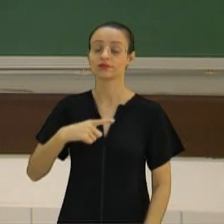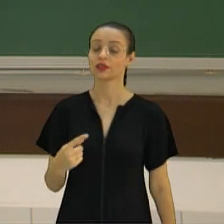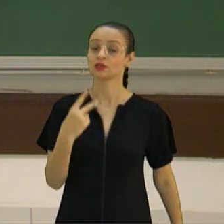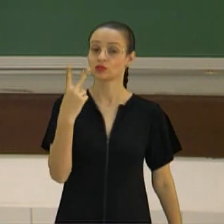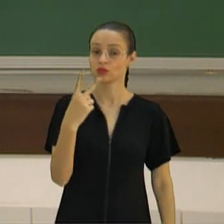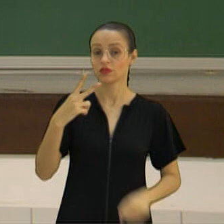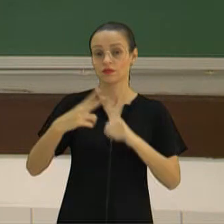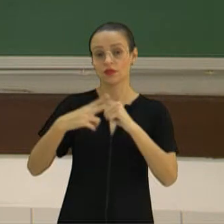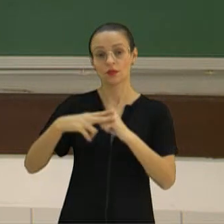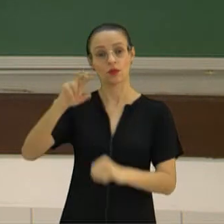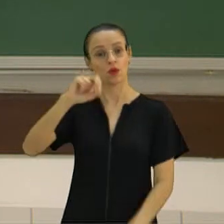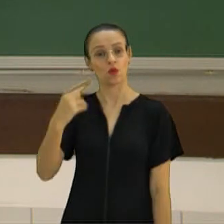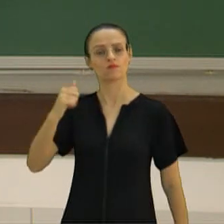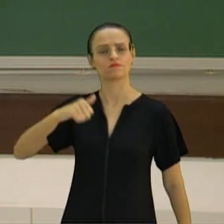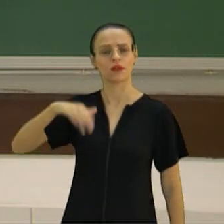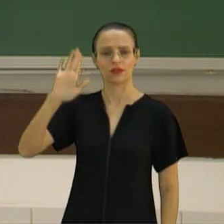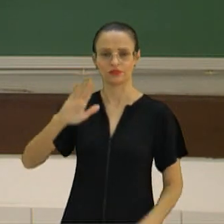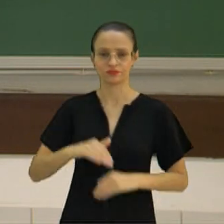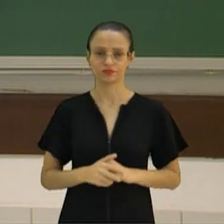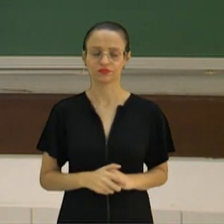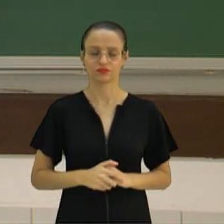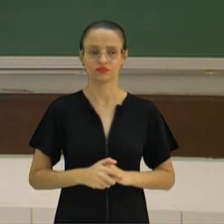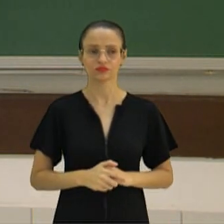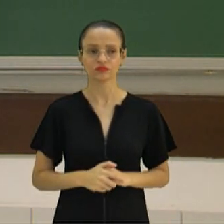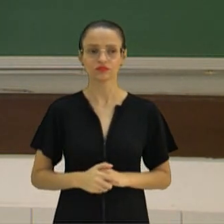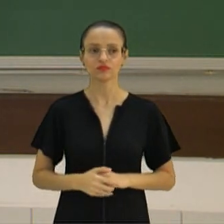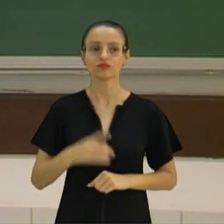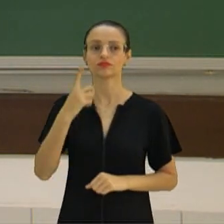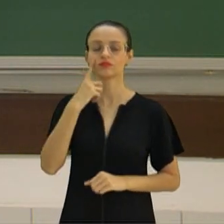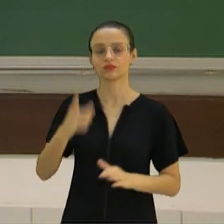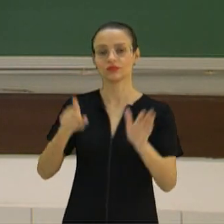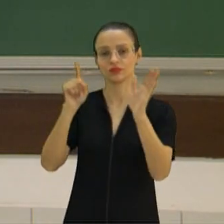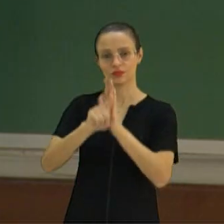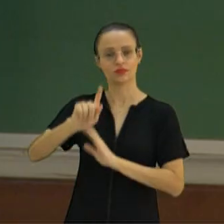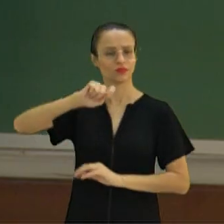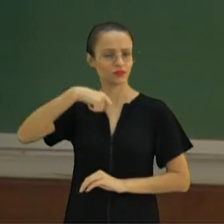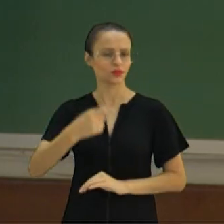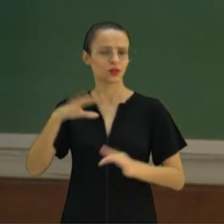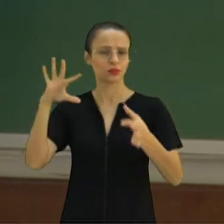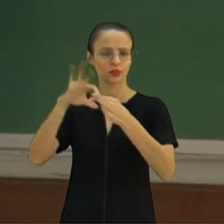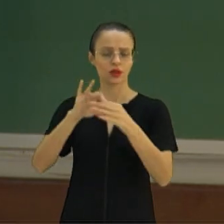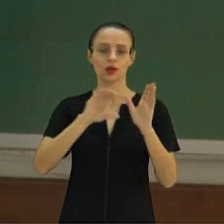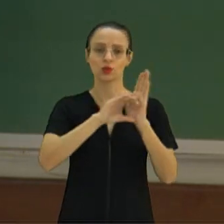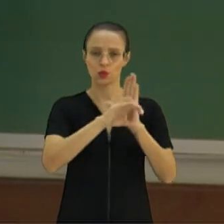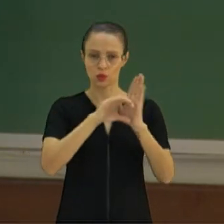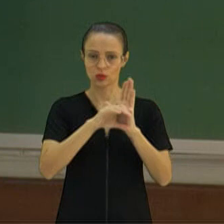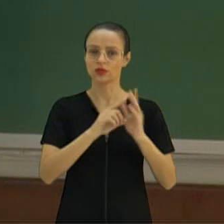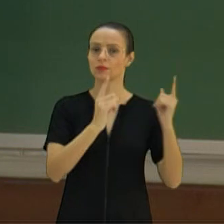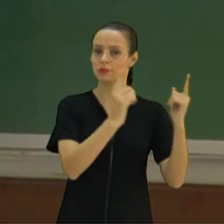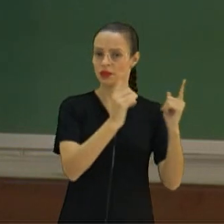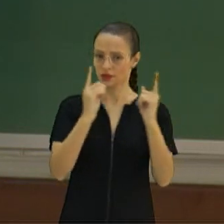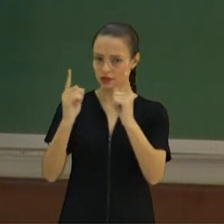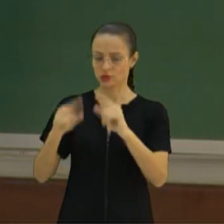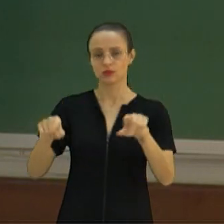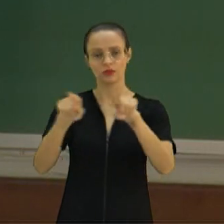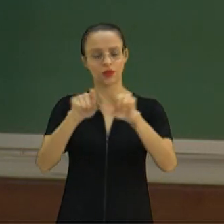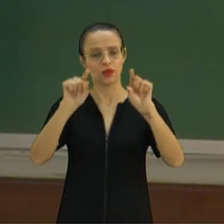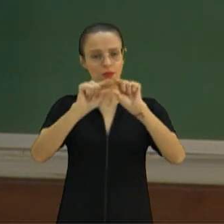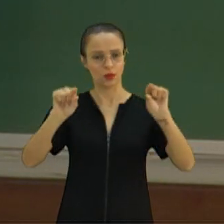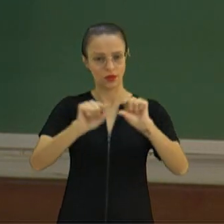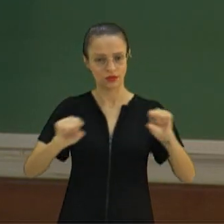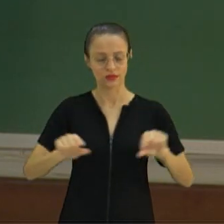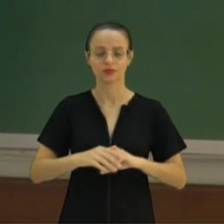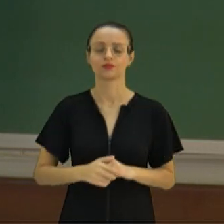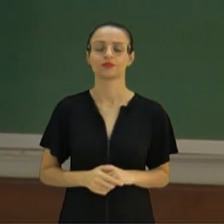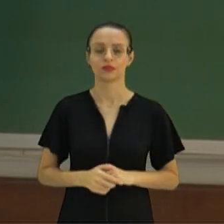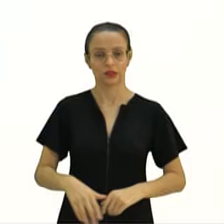verbos ou mais. Agora, vejamos um quiz com base nesses conceitos de período e oração.